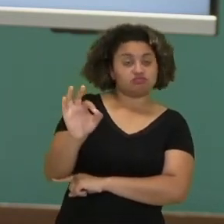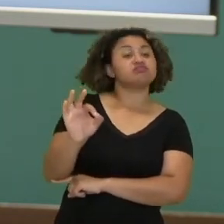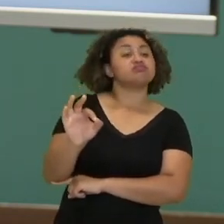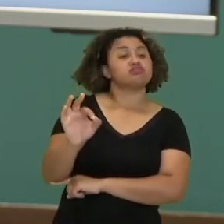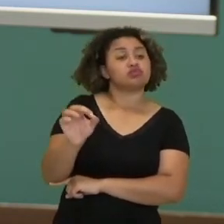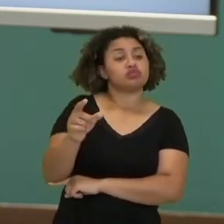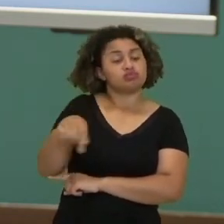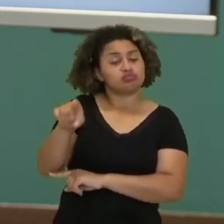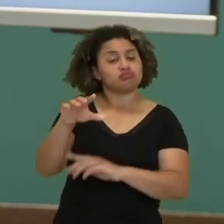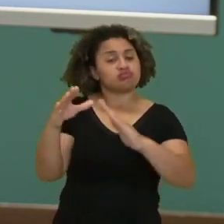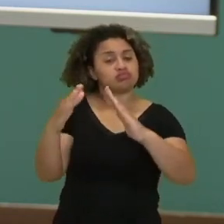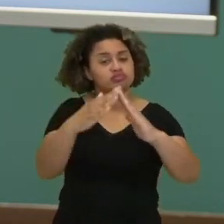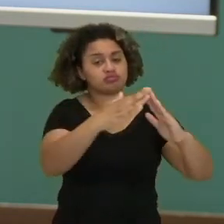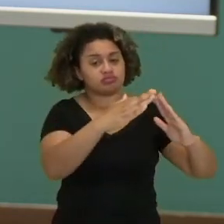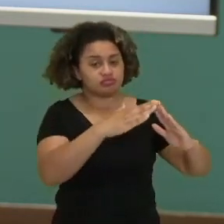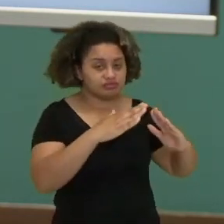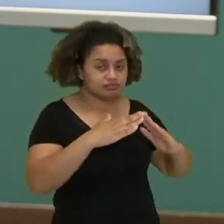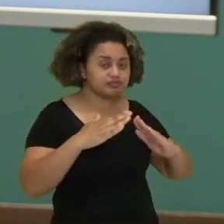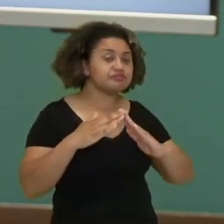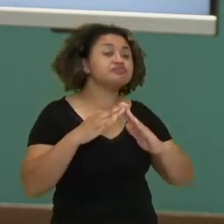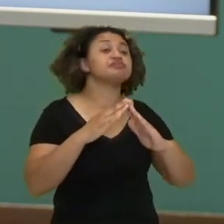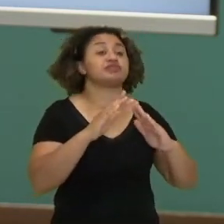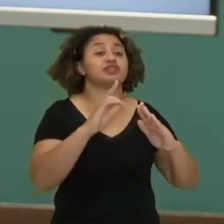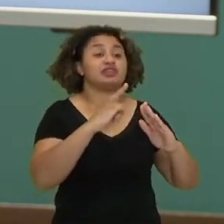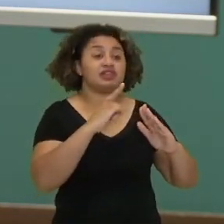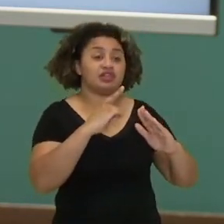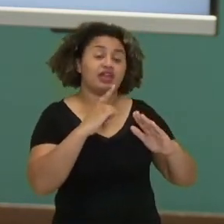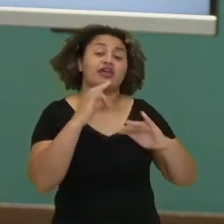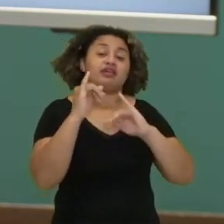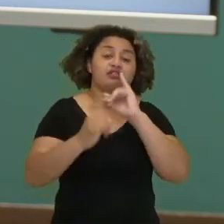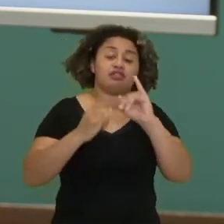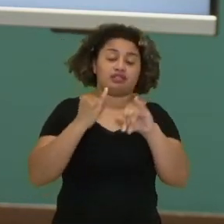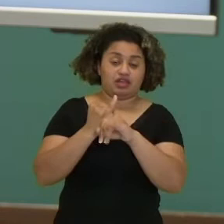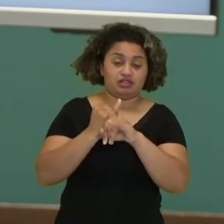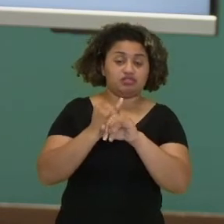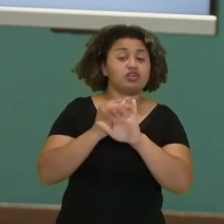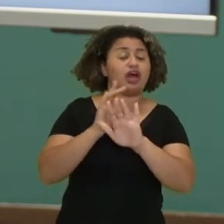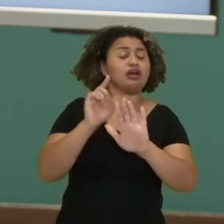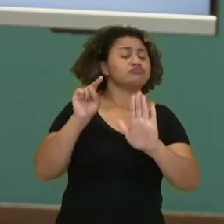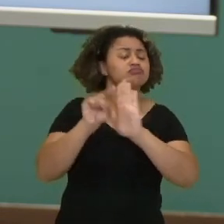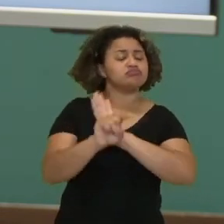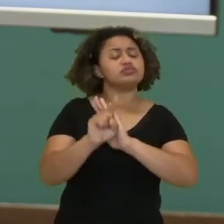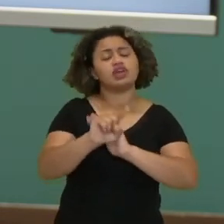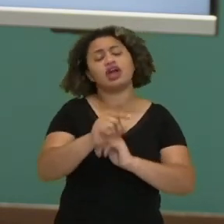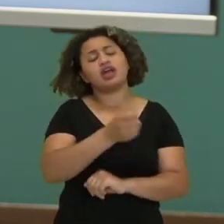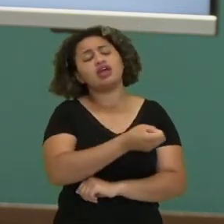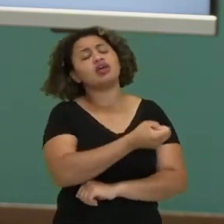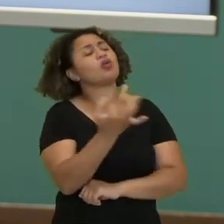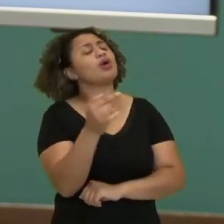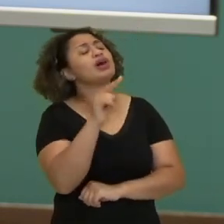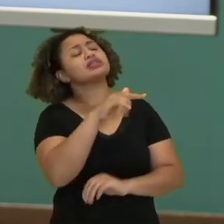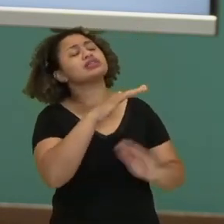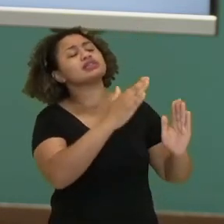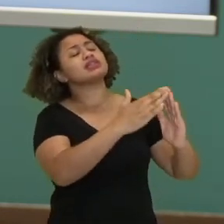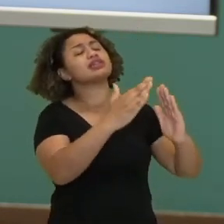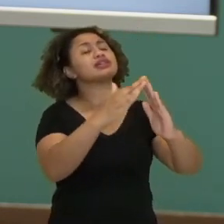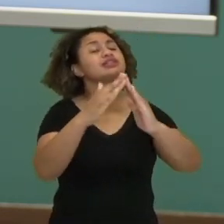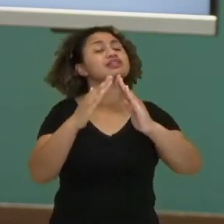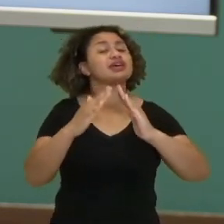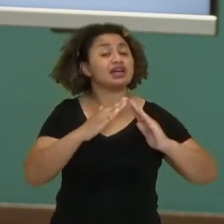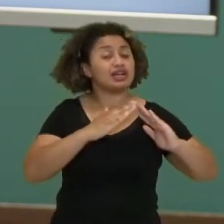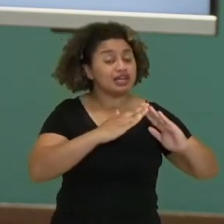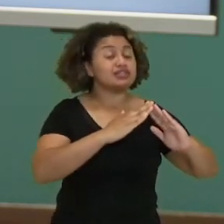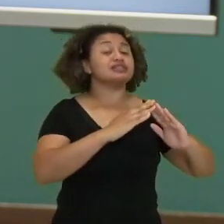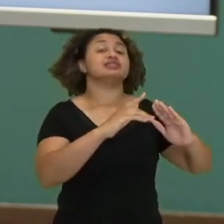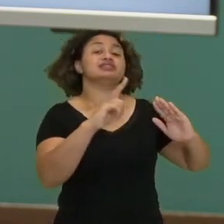83% desses domicílios possuem acesso à internet. Então, ele quer saber quantos